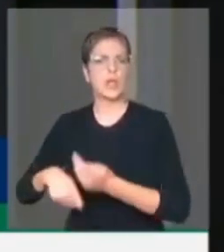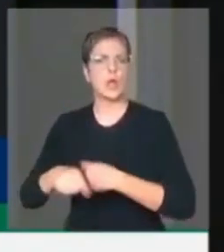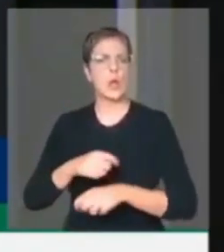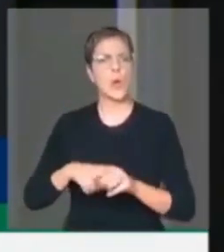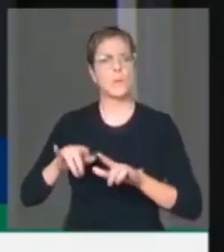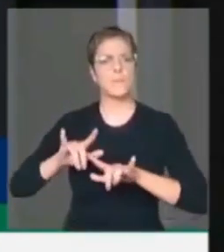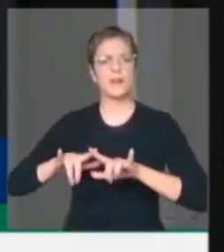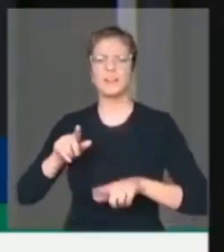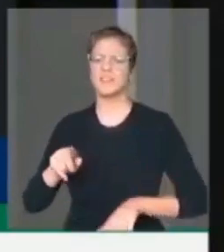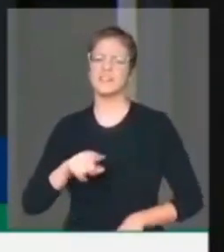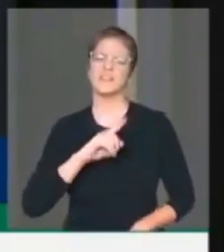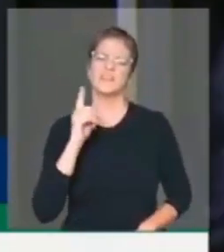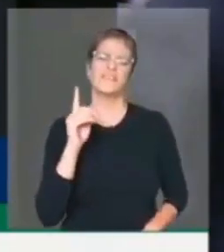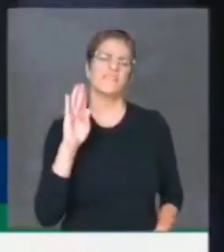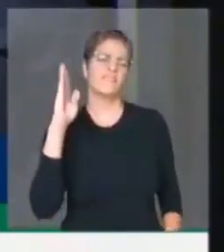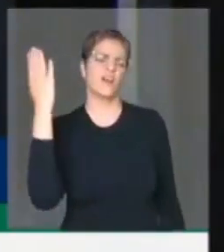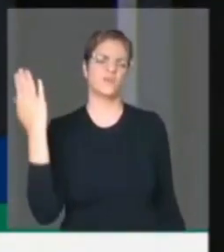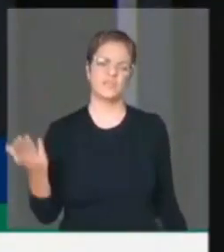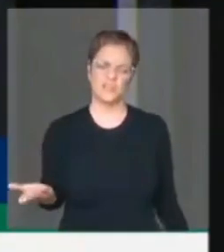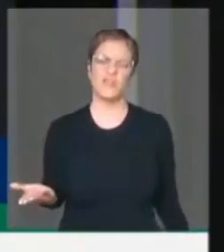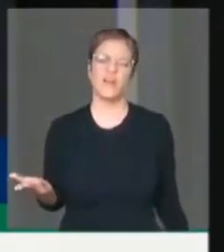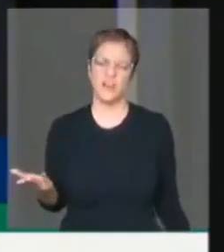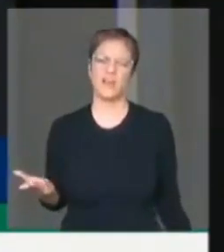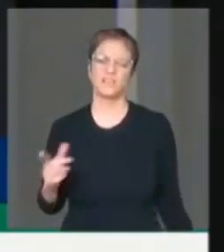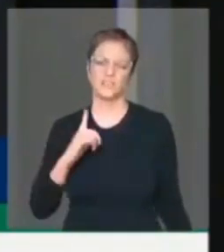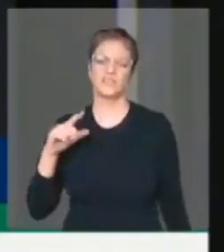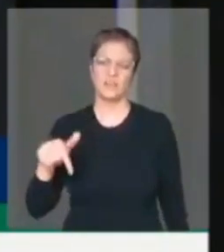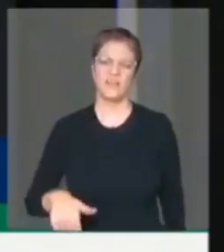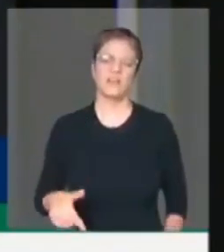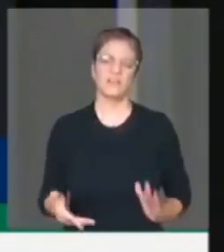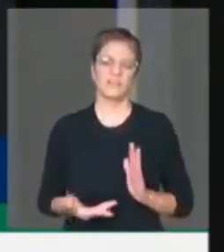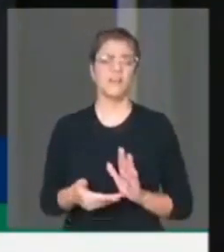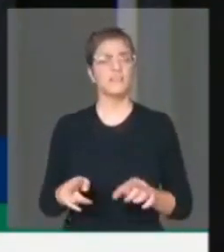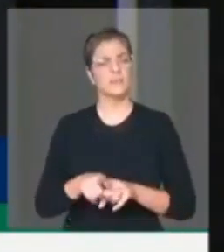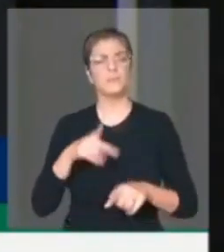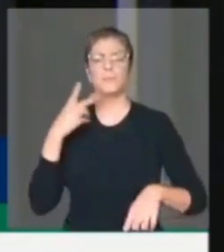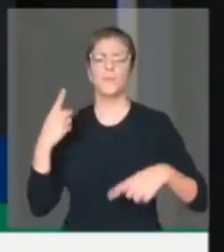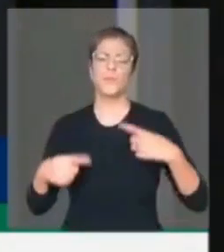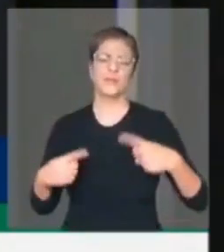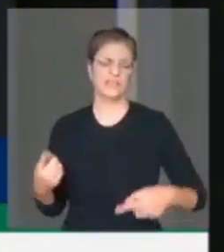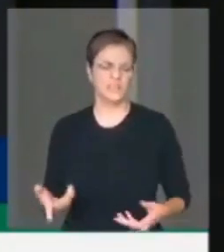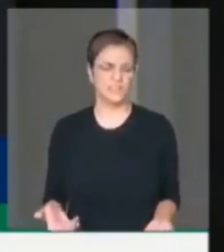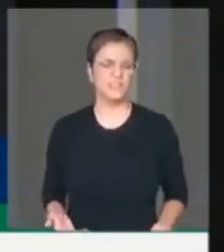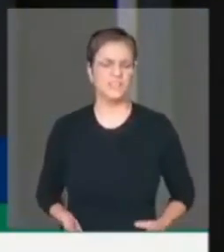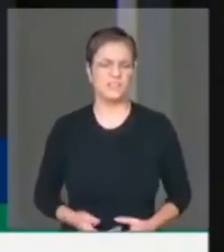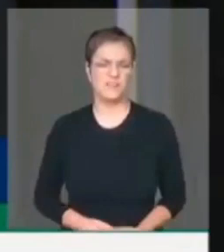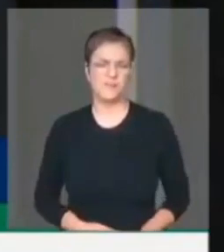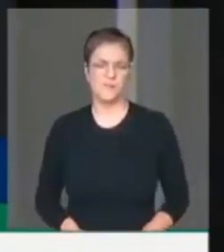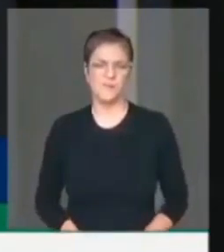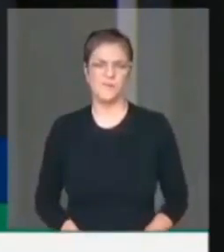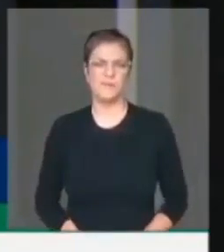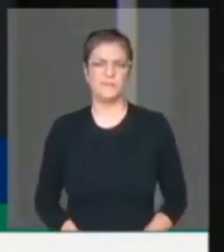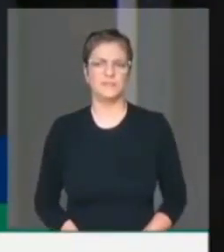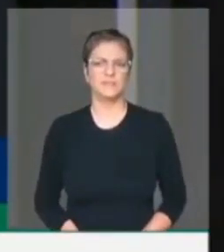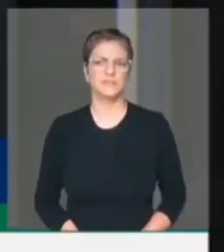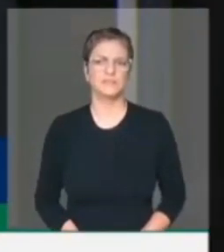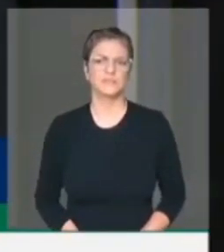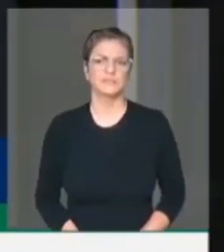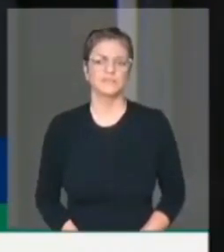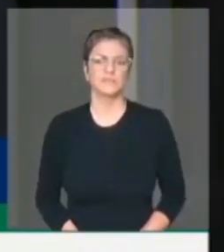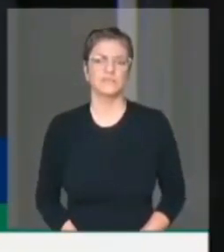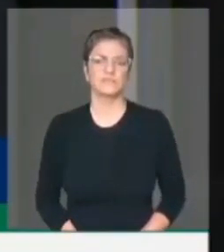a maior hipocrisia que há nesse parlamento e na política. Mas o que pode ser pior do que um